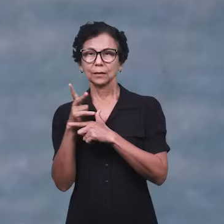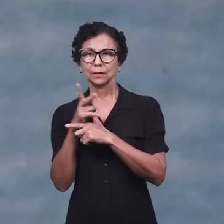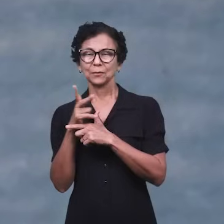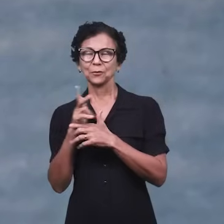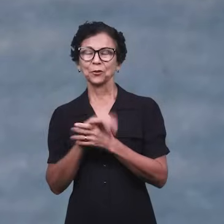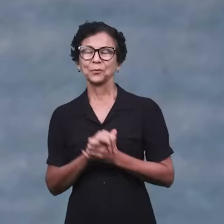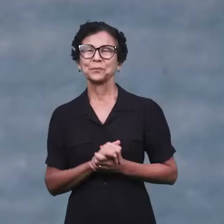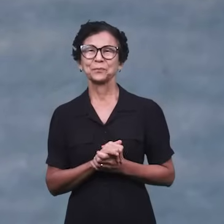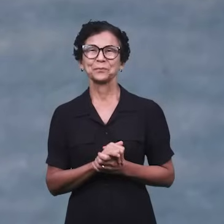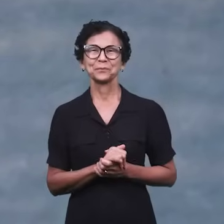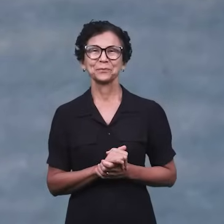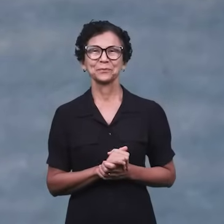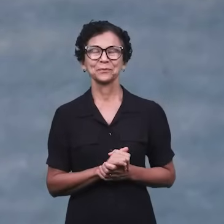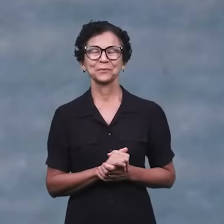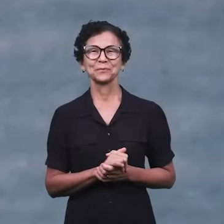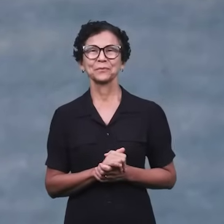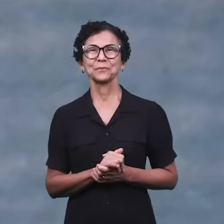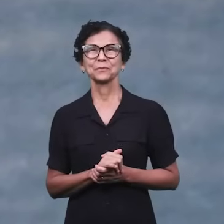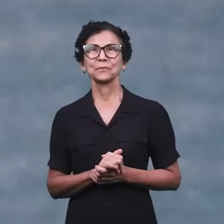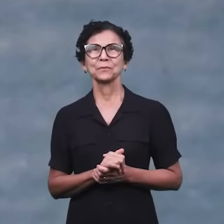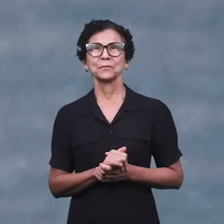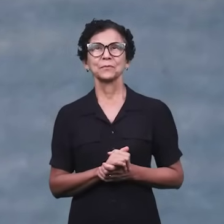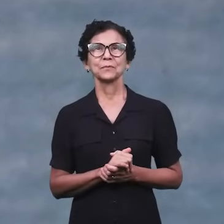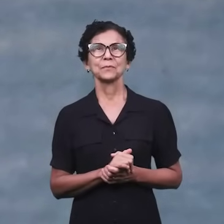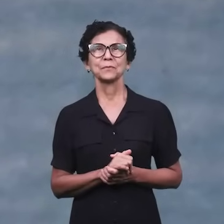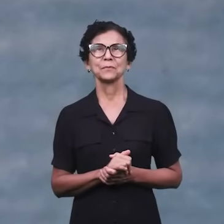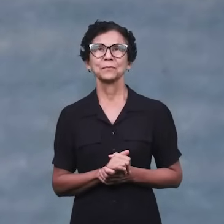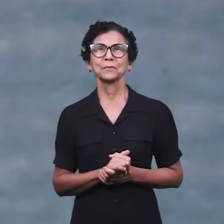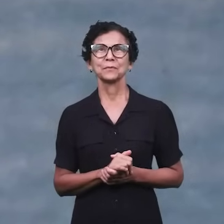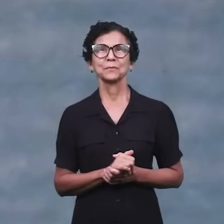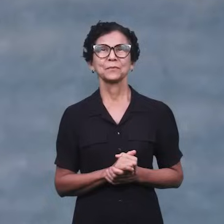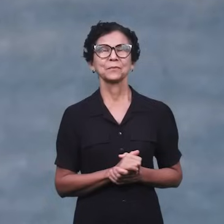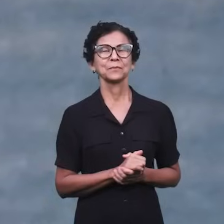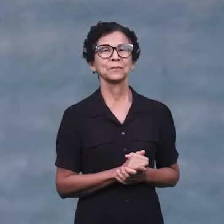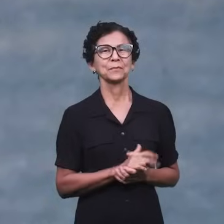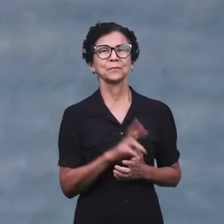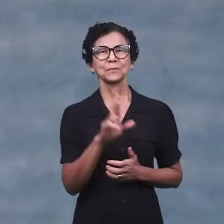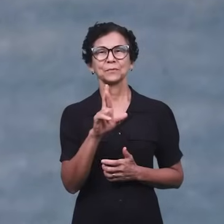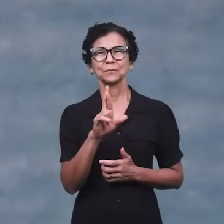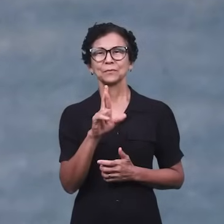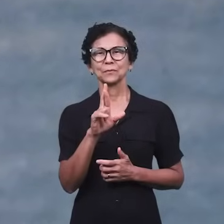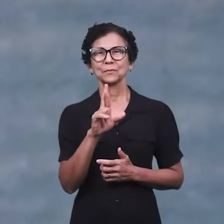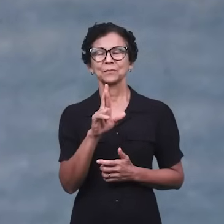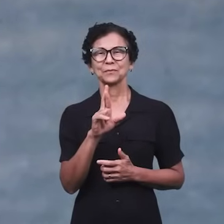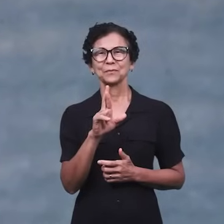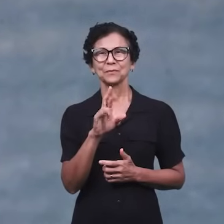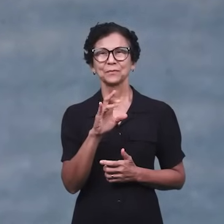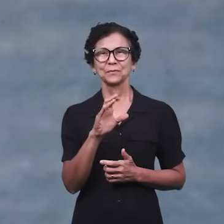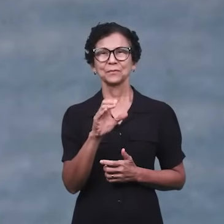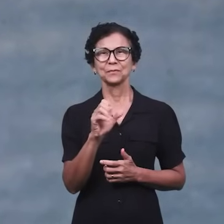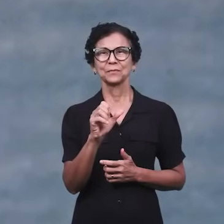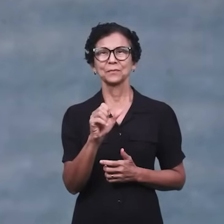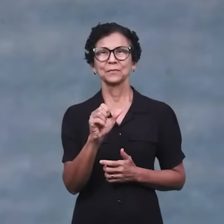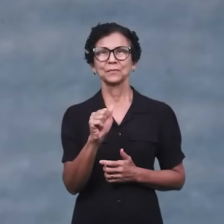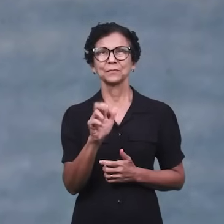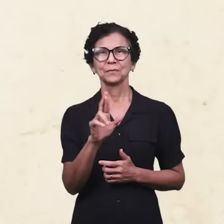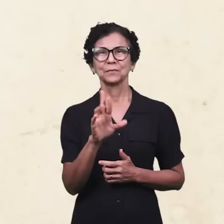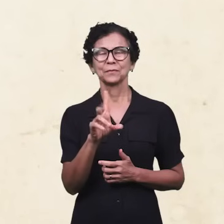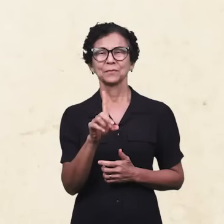dentro desse tema o pastor que vai trazer hoje é o jovem Pastor Ricardo Chamon Então fala